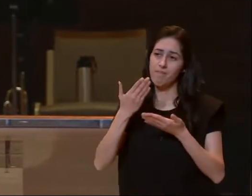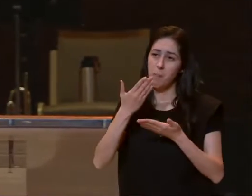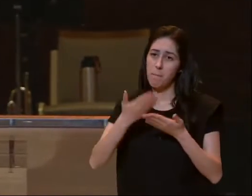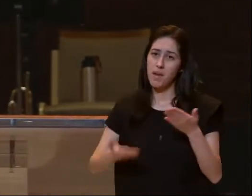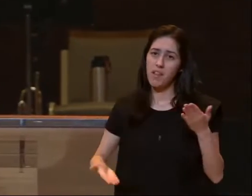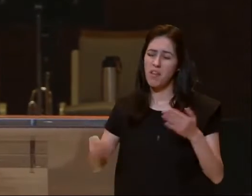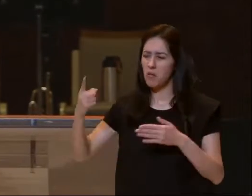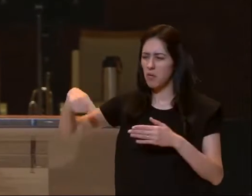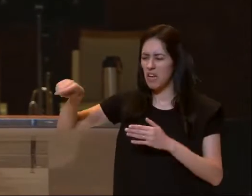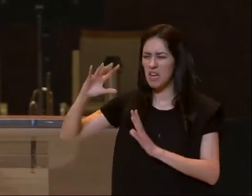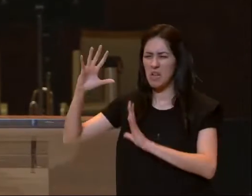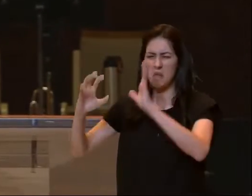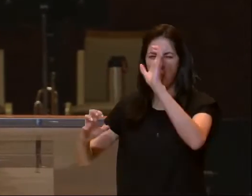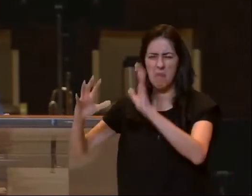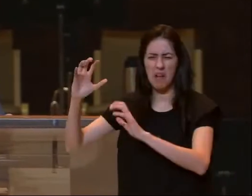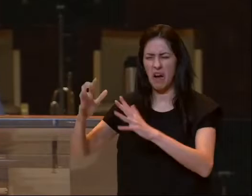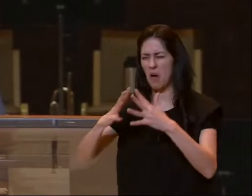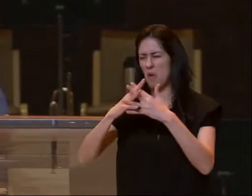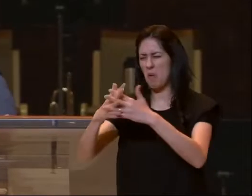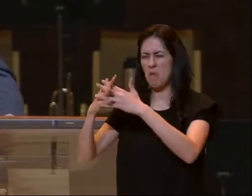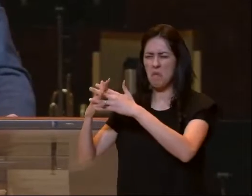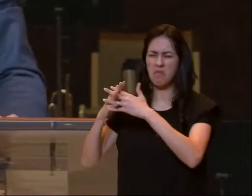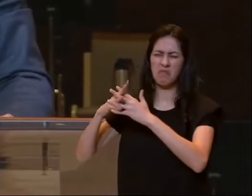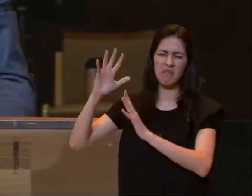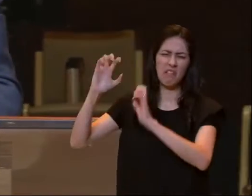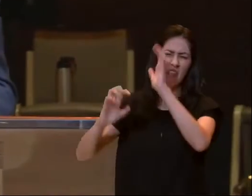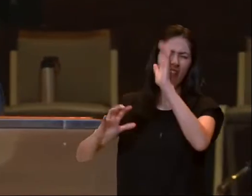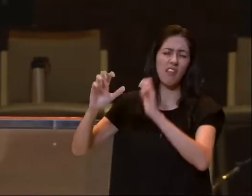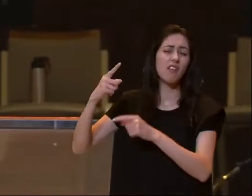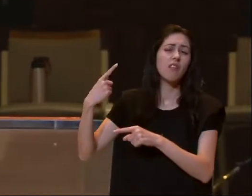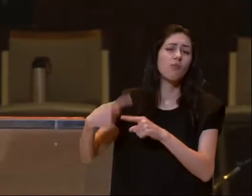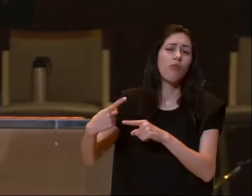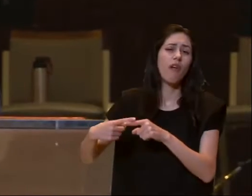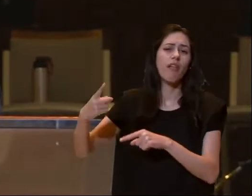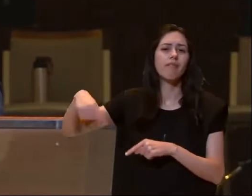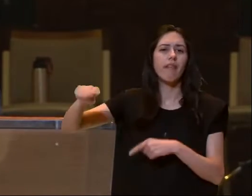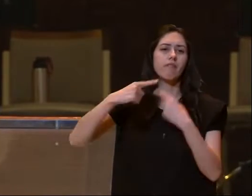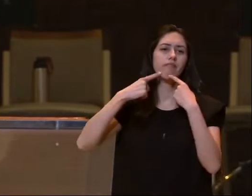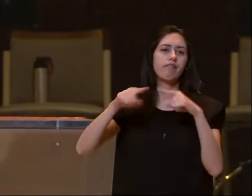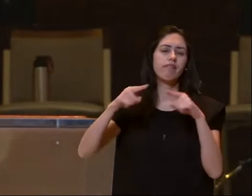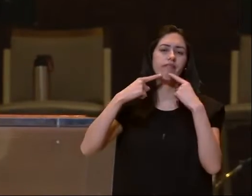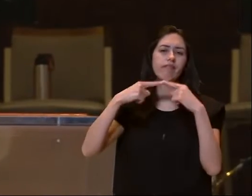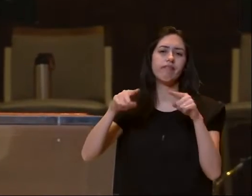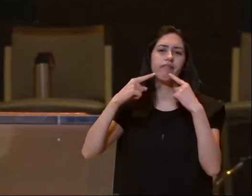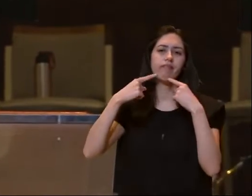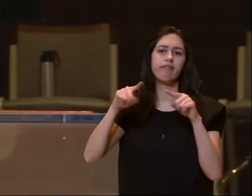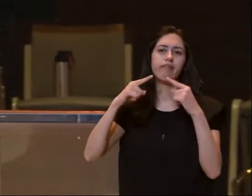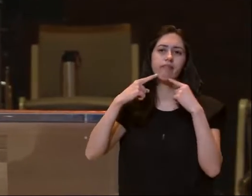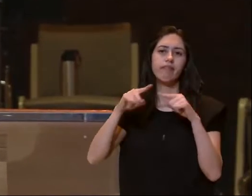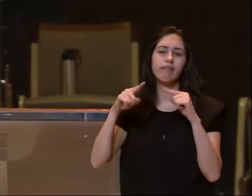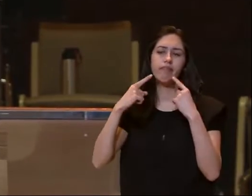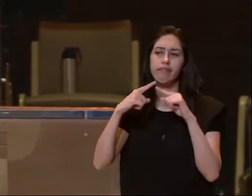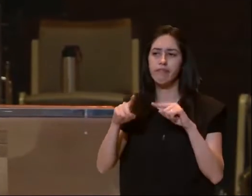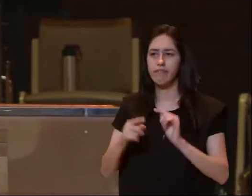Eles brigaram, confusão veio, porque eles murmuraram.